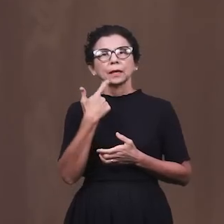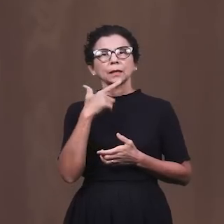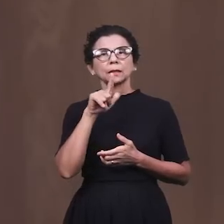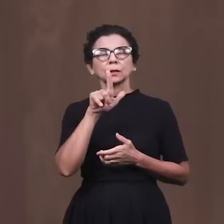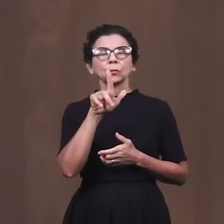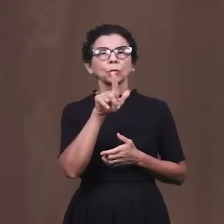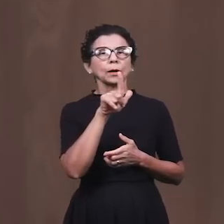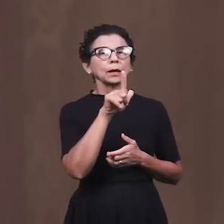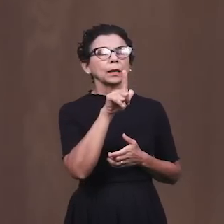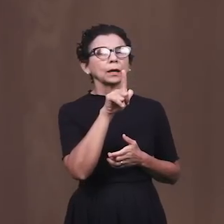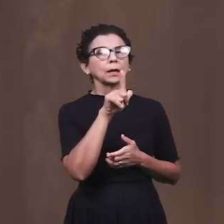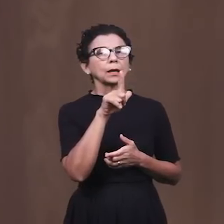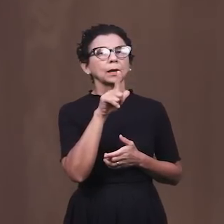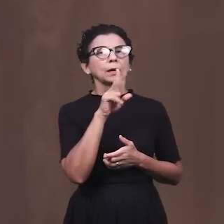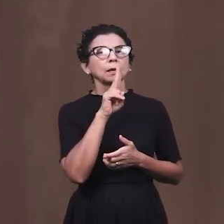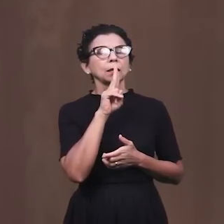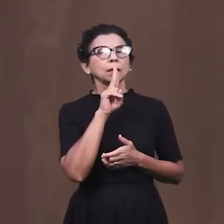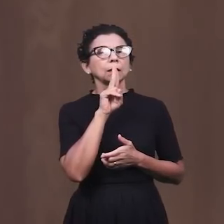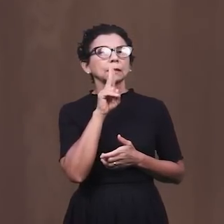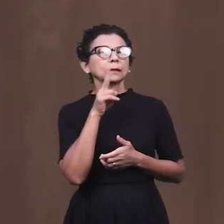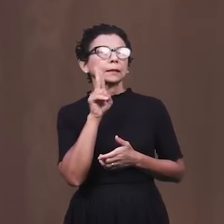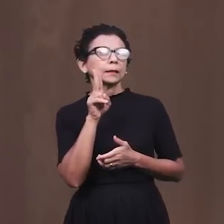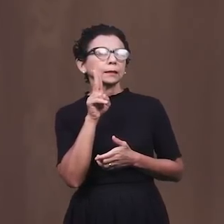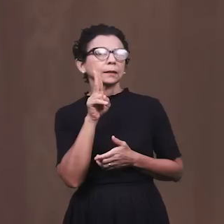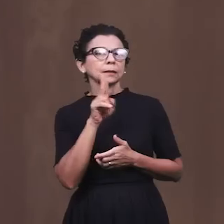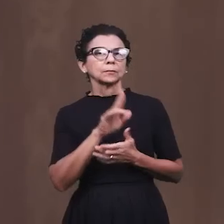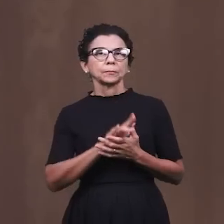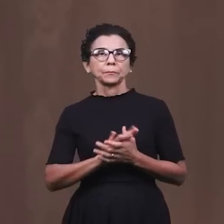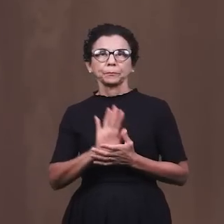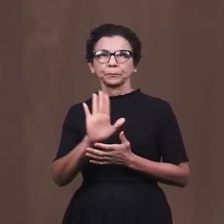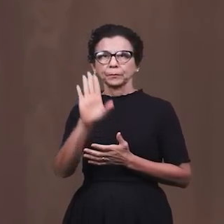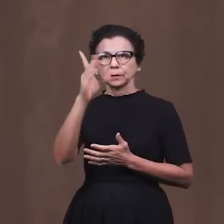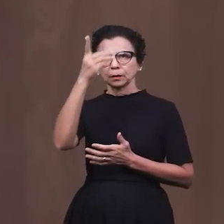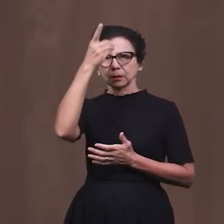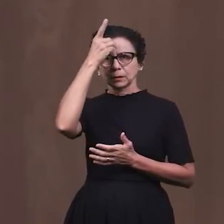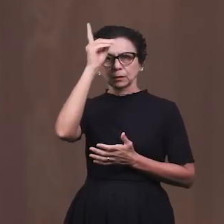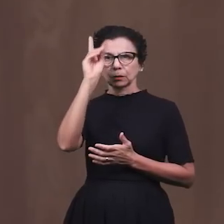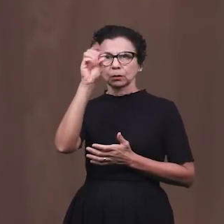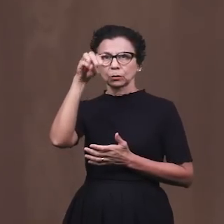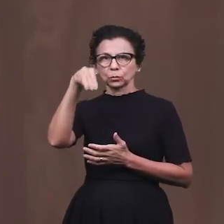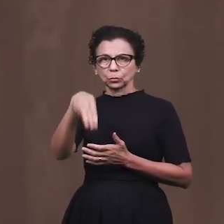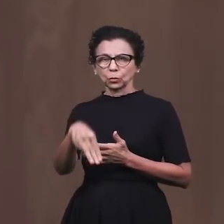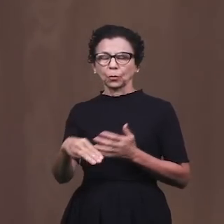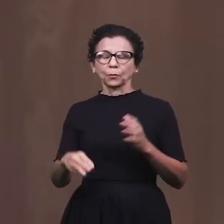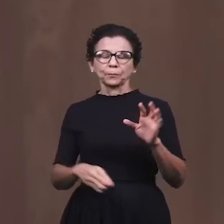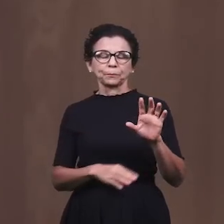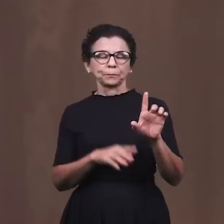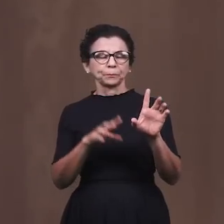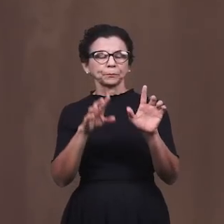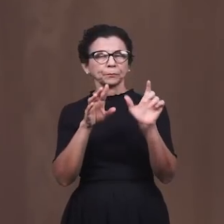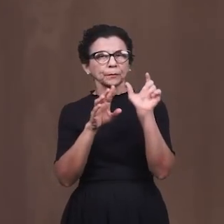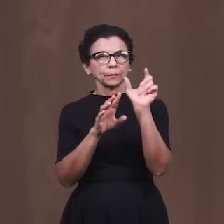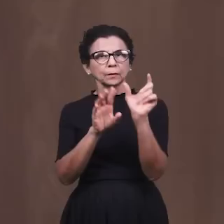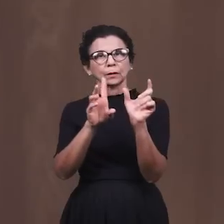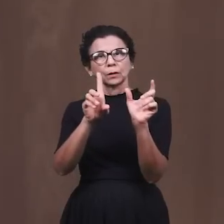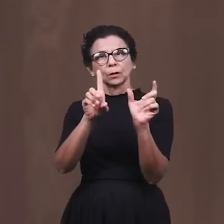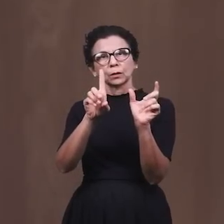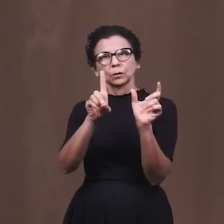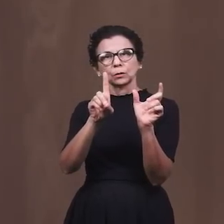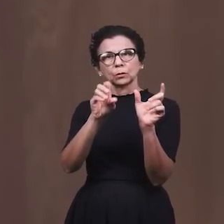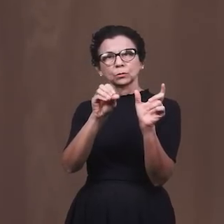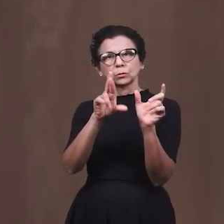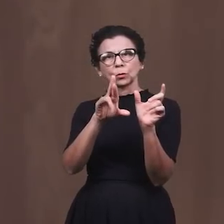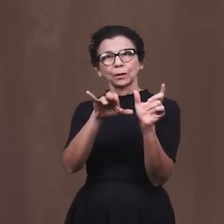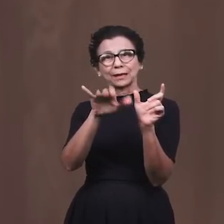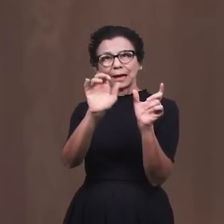grega, existem duas palavras para definir o que é dom. Uma delas é a palavra doreia, que está relacionada a dom como